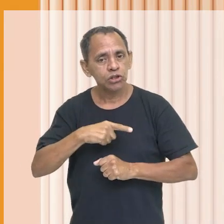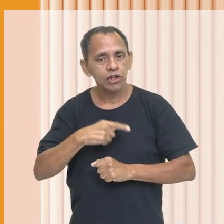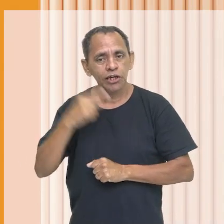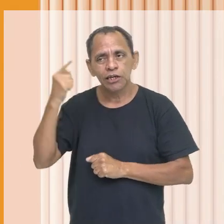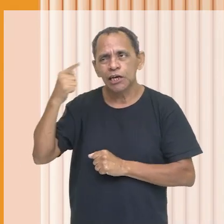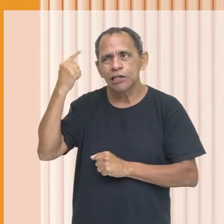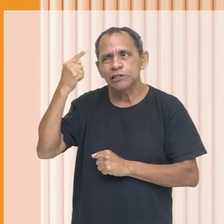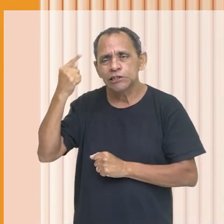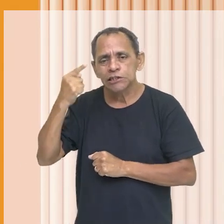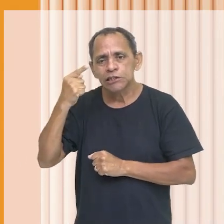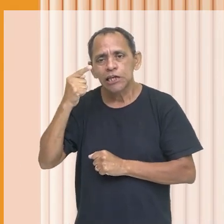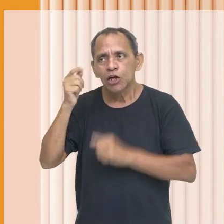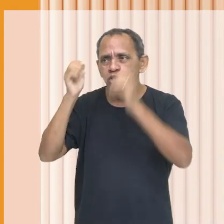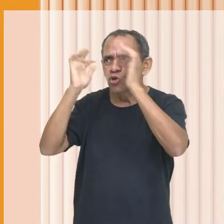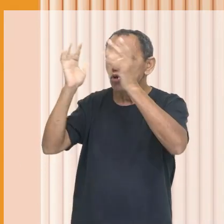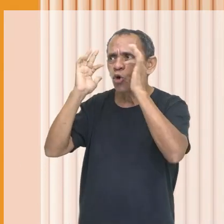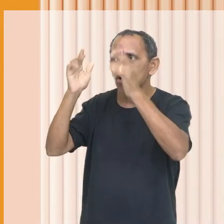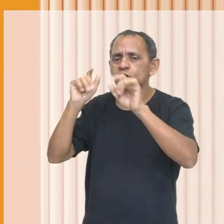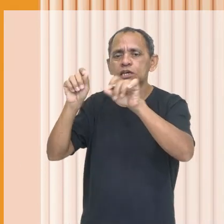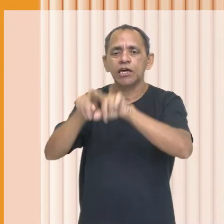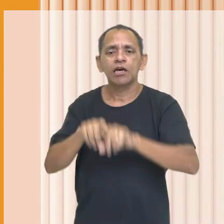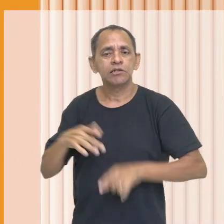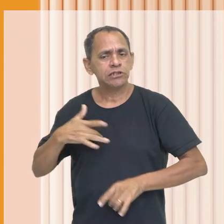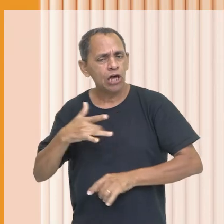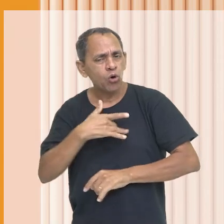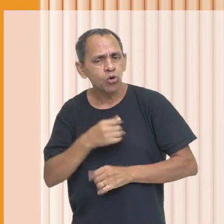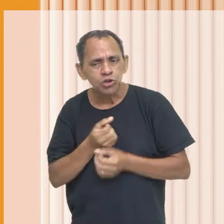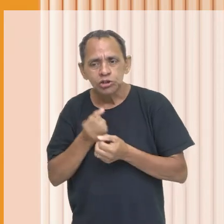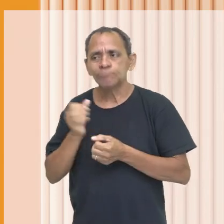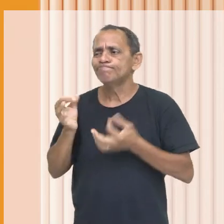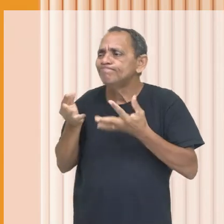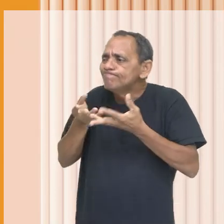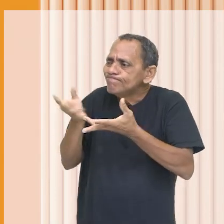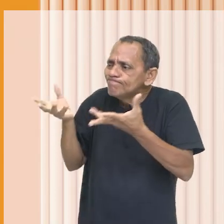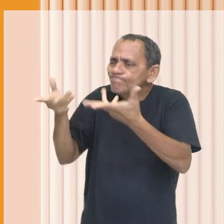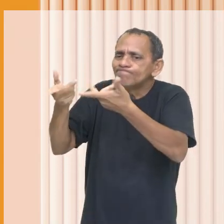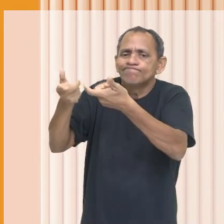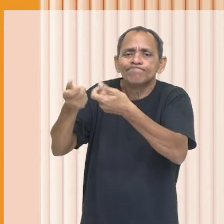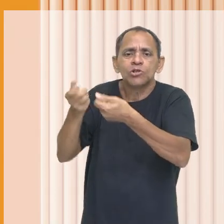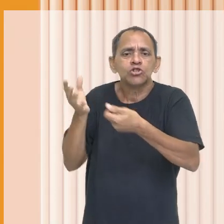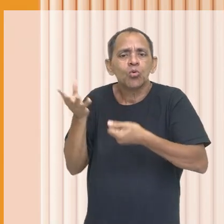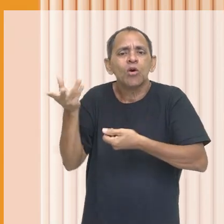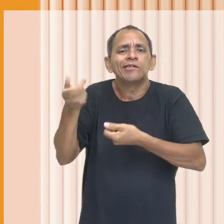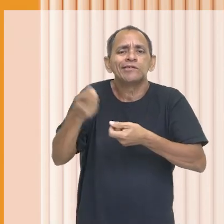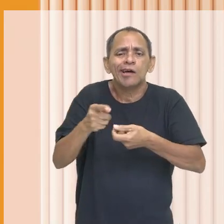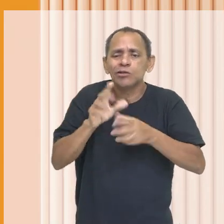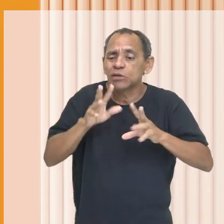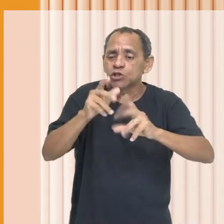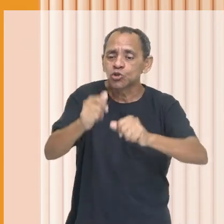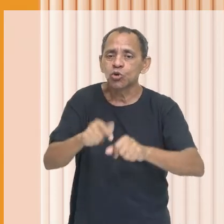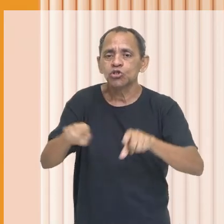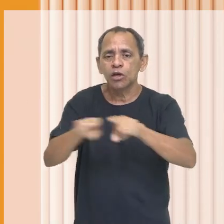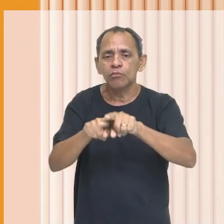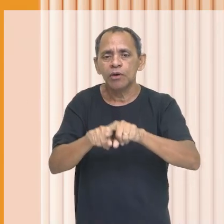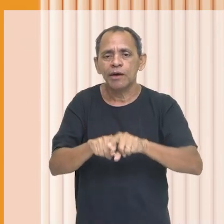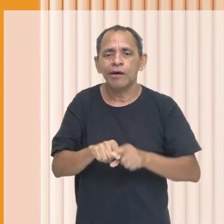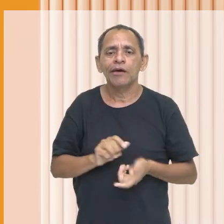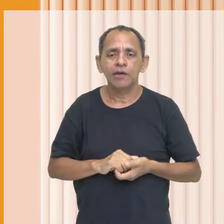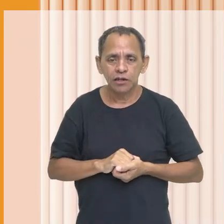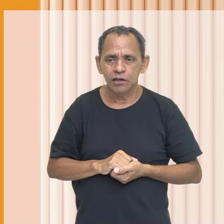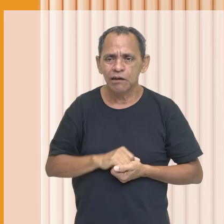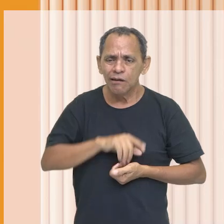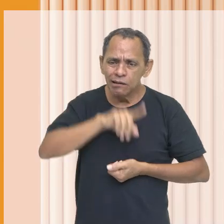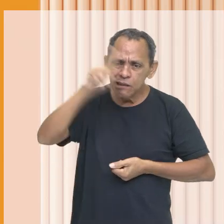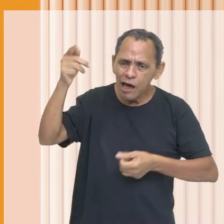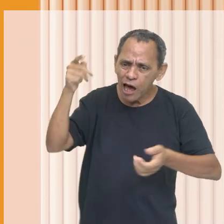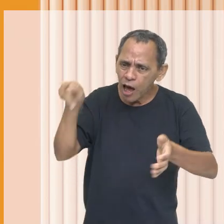política pública de saúde de qualidade para todos, com fácil acessibilidade, sem ter que se deslocar do interior para a capital para